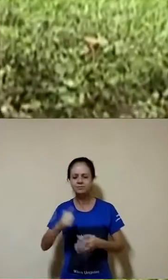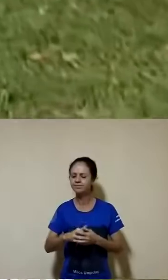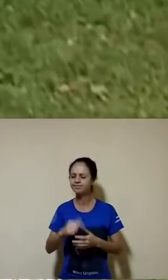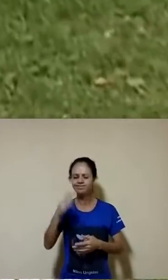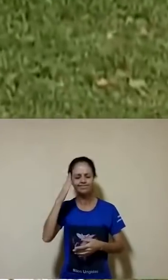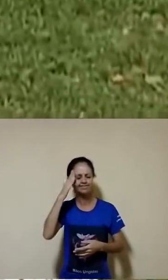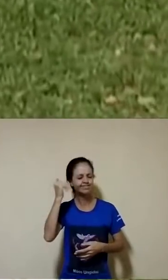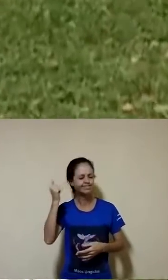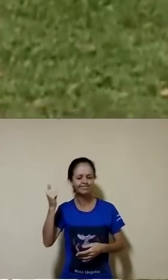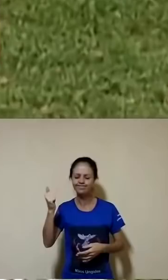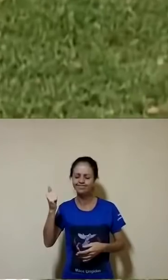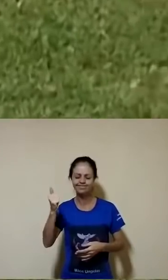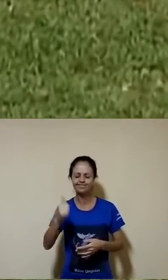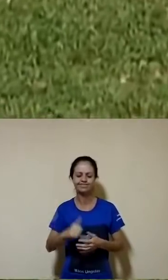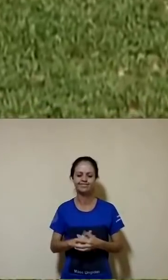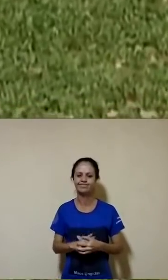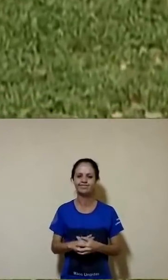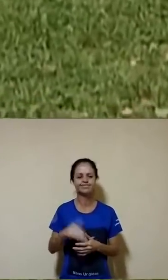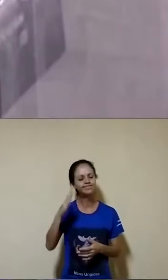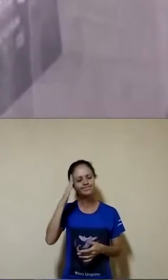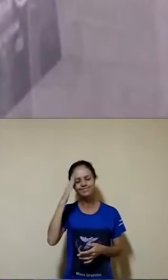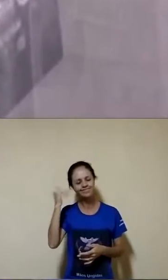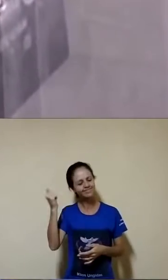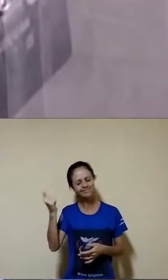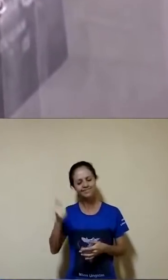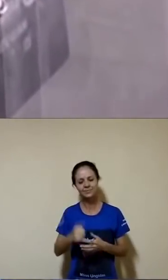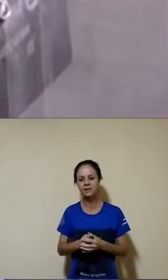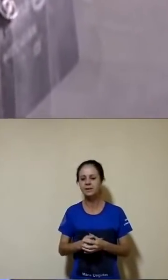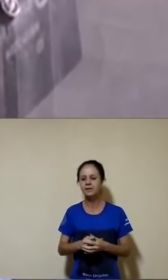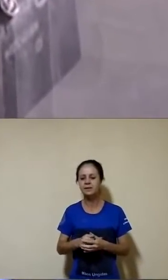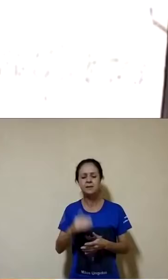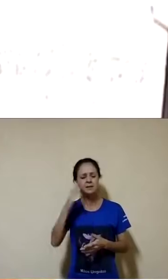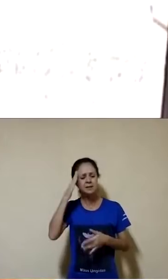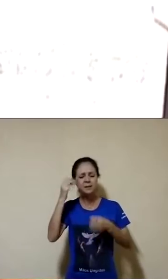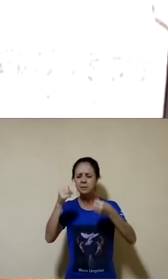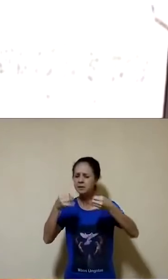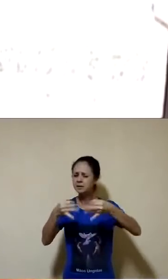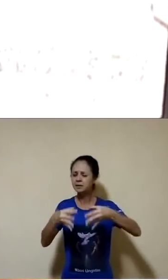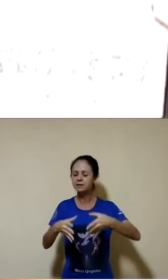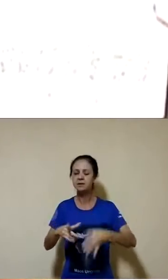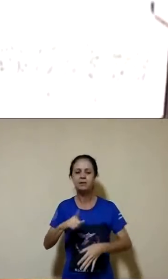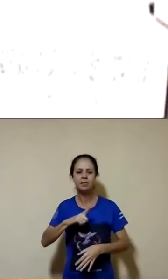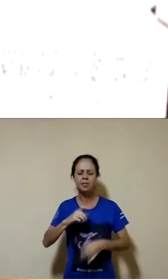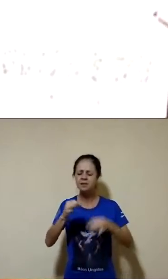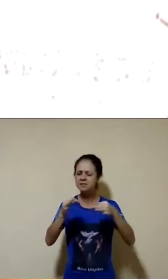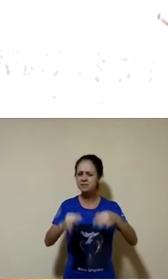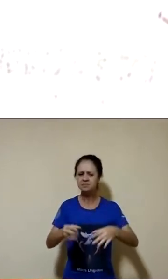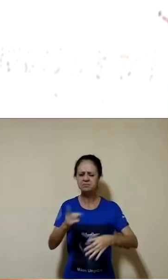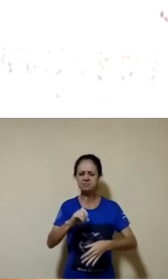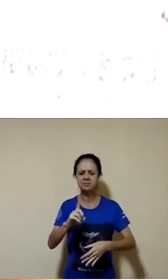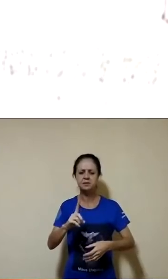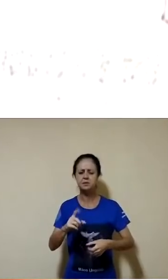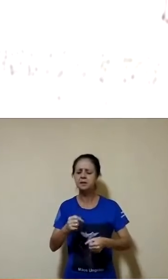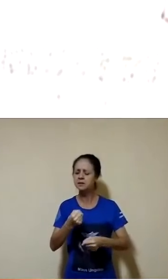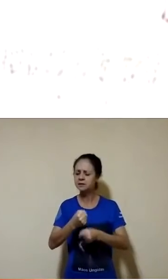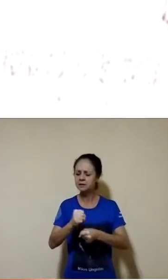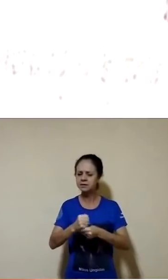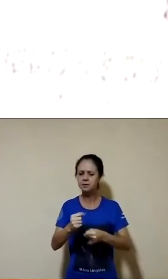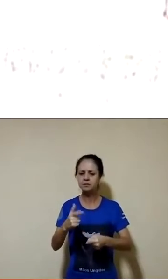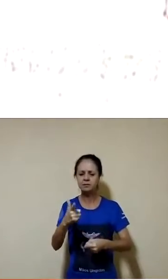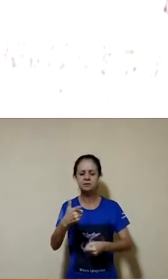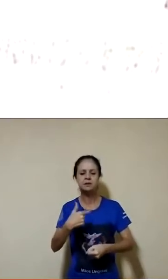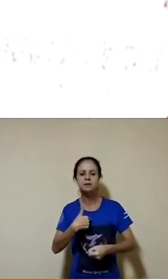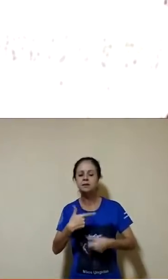Não. Não sei. Não? Não sei não. Ah, não sei te explicar isso não. Não tenho muita certeza não. Acho que reforma é